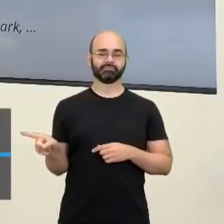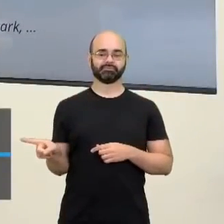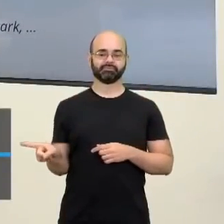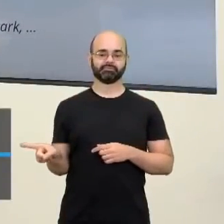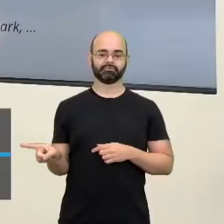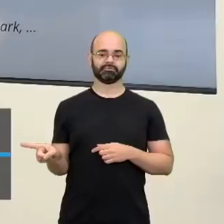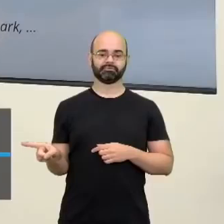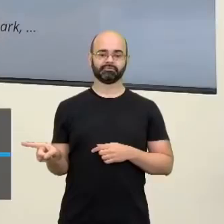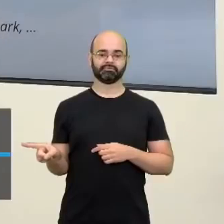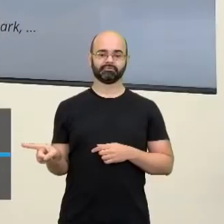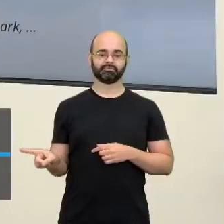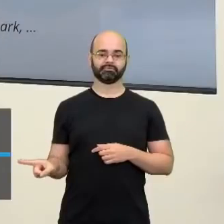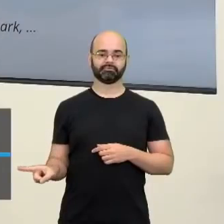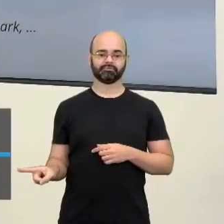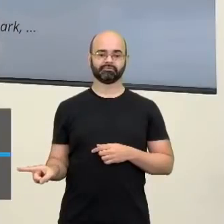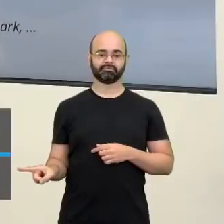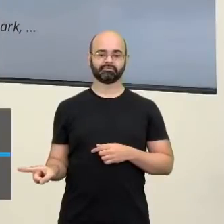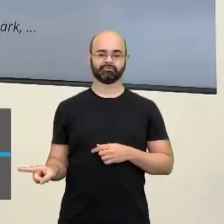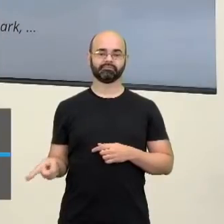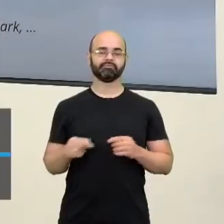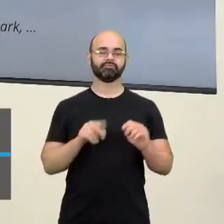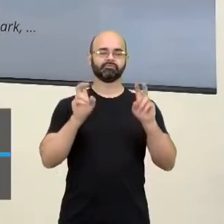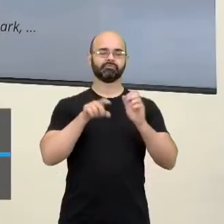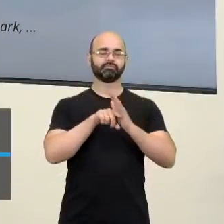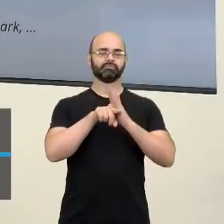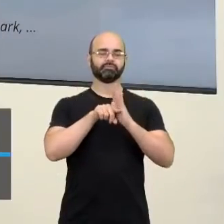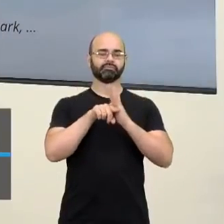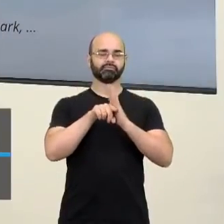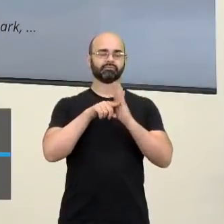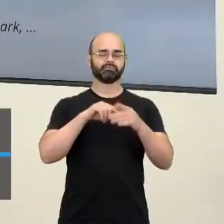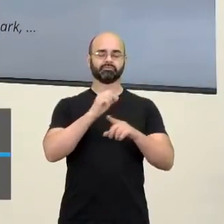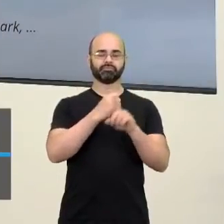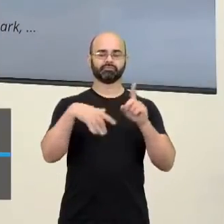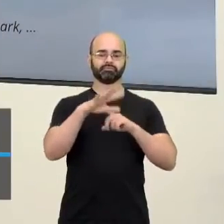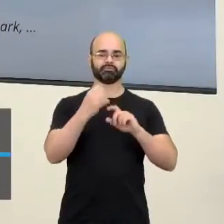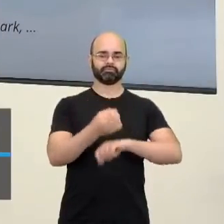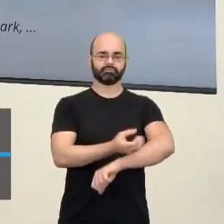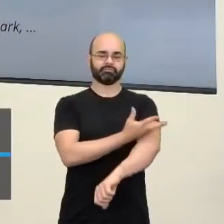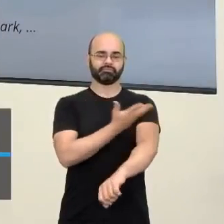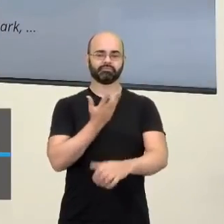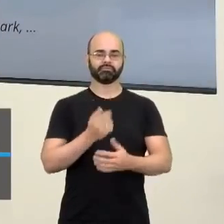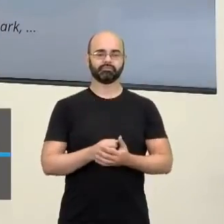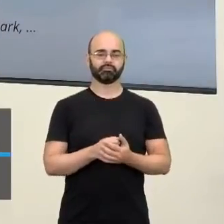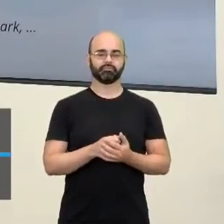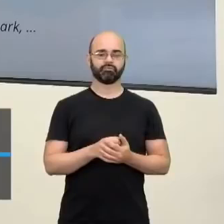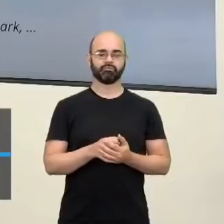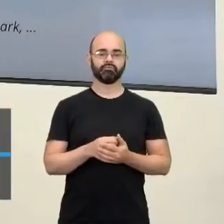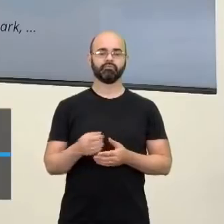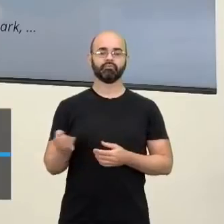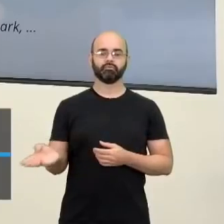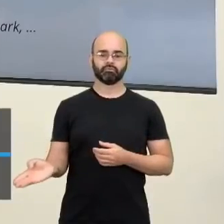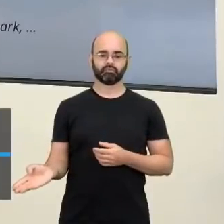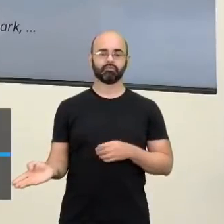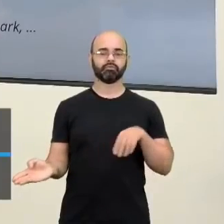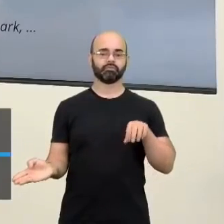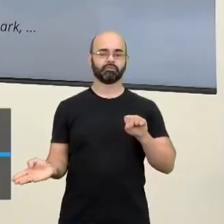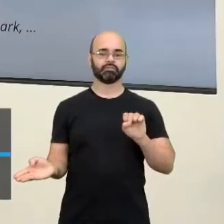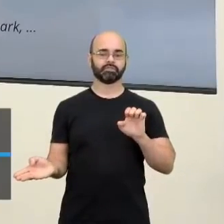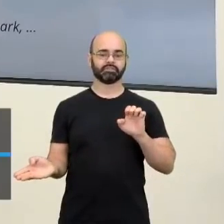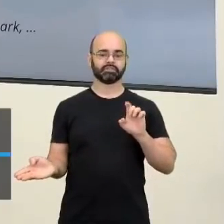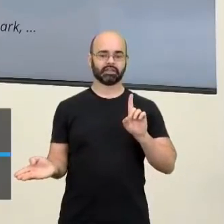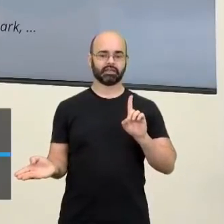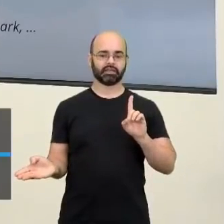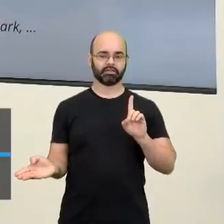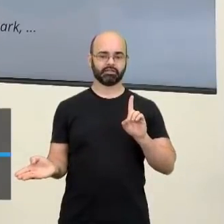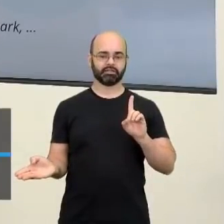sobre a pesquisa que está sendo feita sobre socioemocional. É uma pesquisa rapidinho, você vai entrar lá no SED, vai olhar no menu